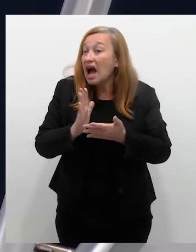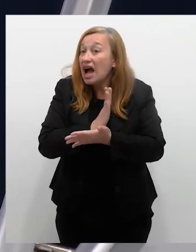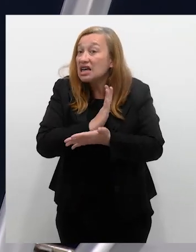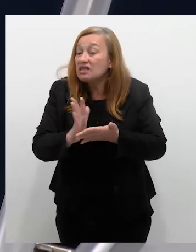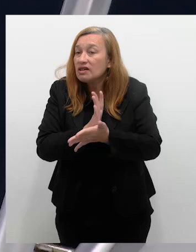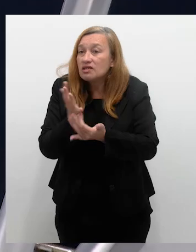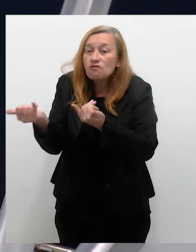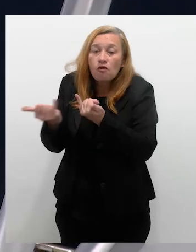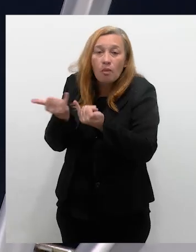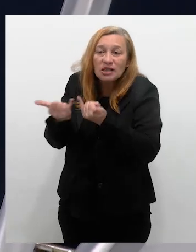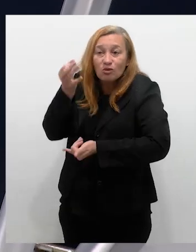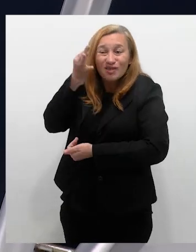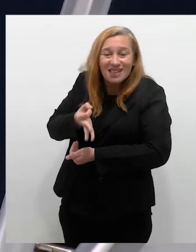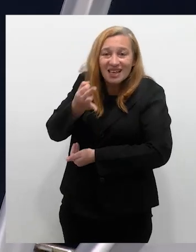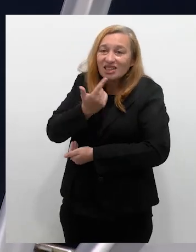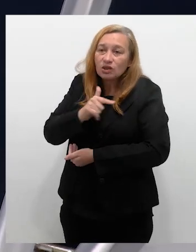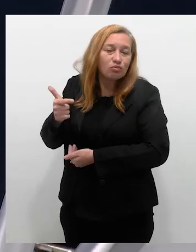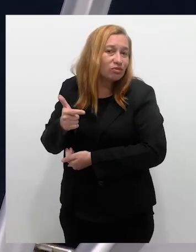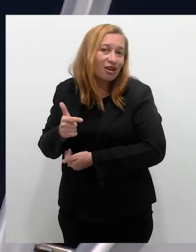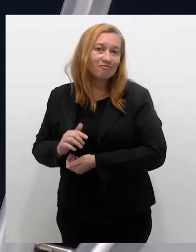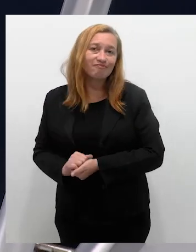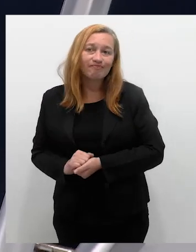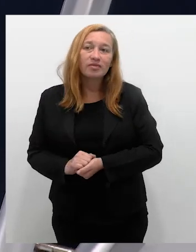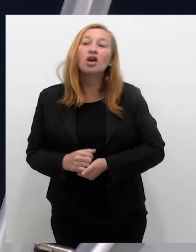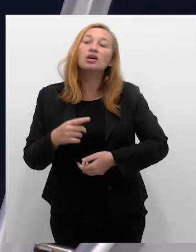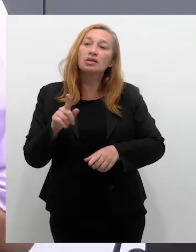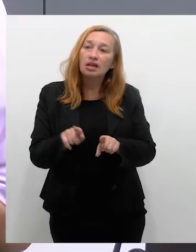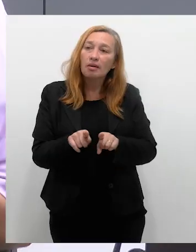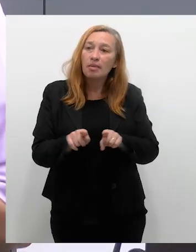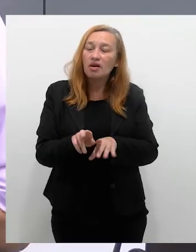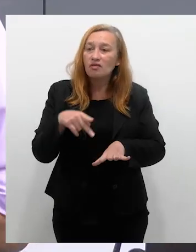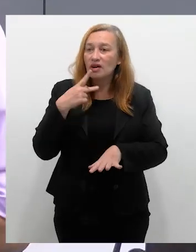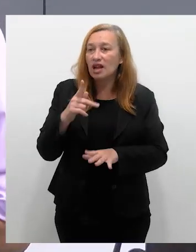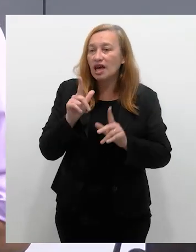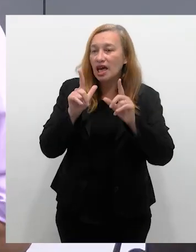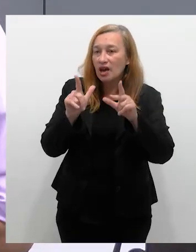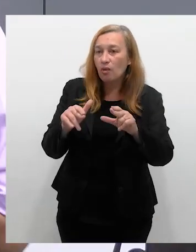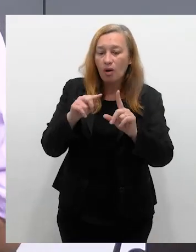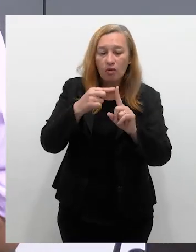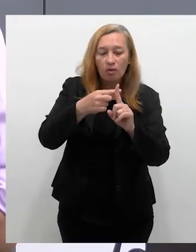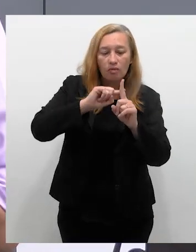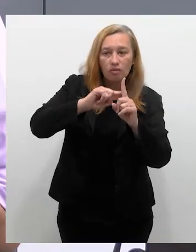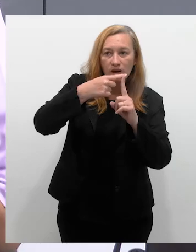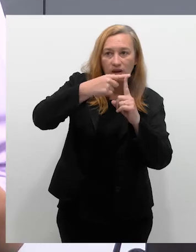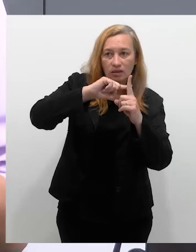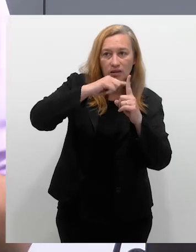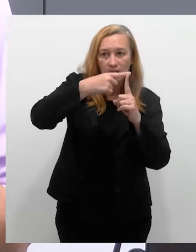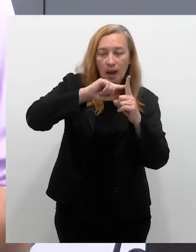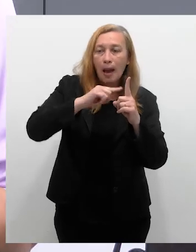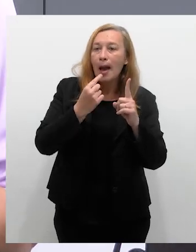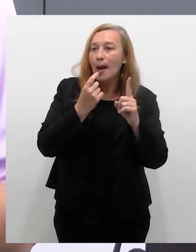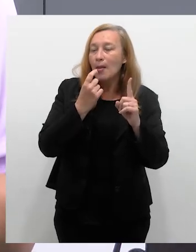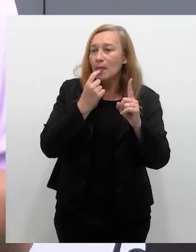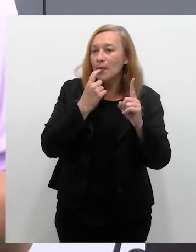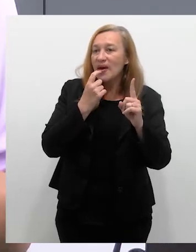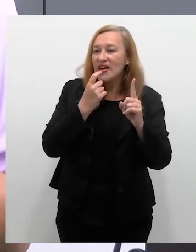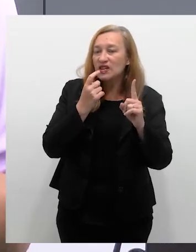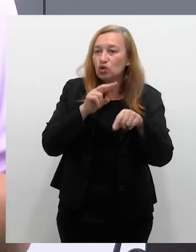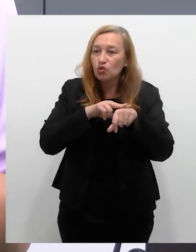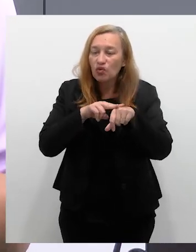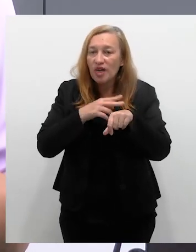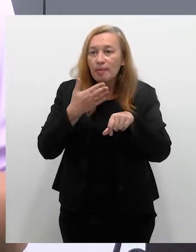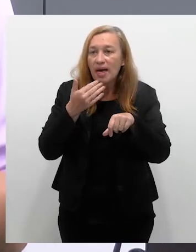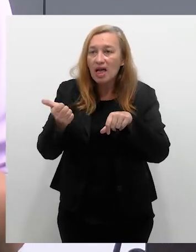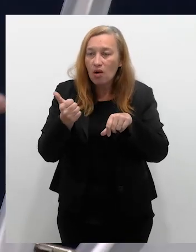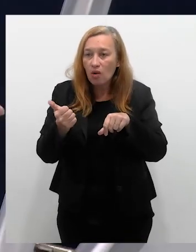não às tem vezes informação. não tem uma informação correta. Ouvi dizer também o tipo da banana. Quanto mais próximo do verde, Isso. mais